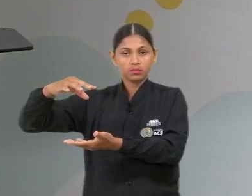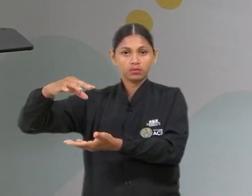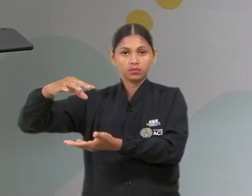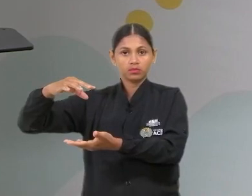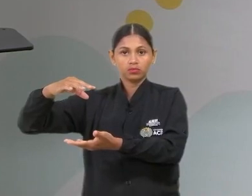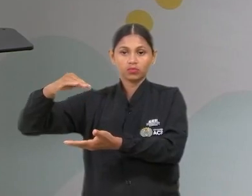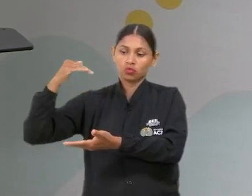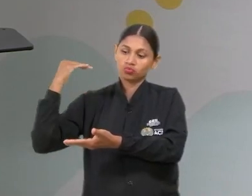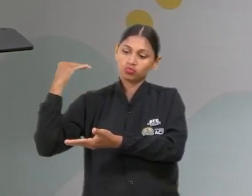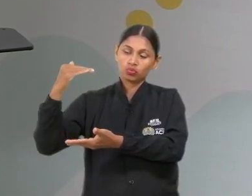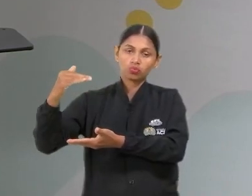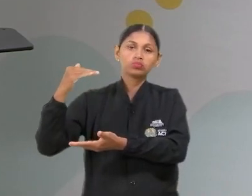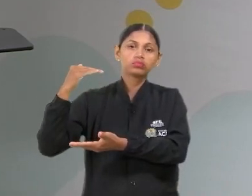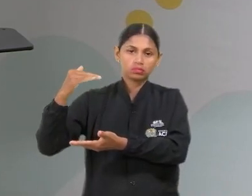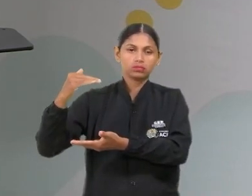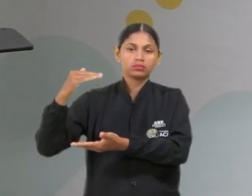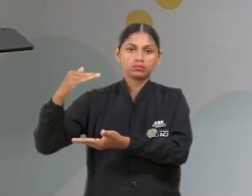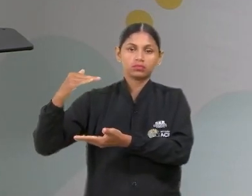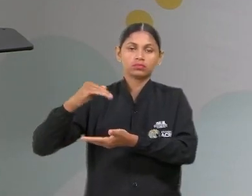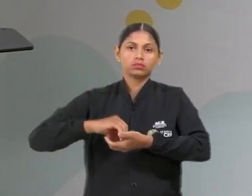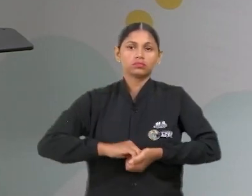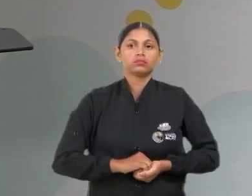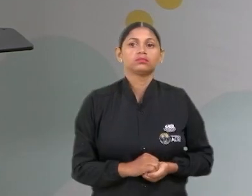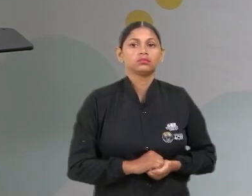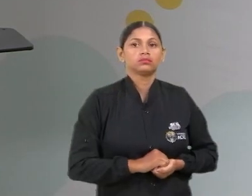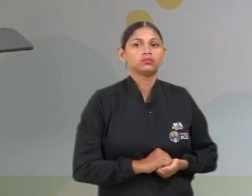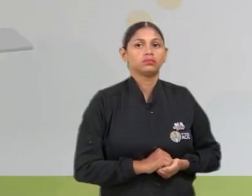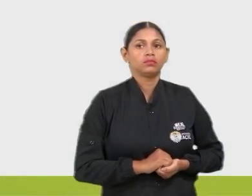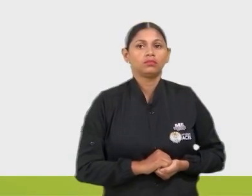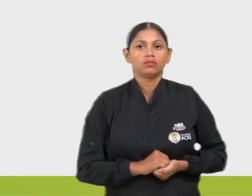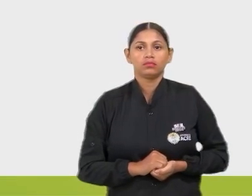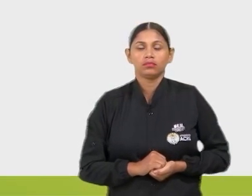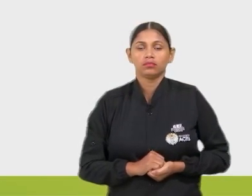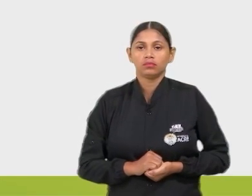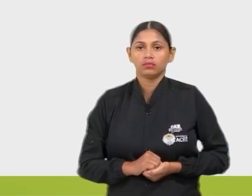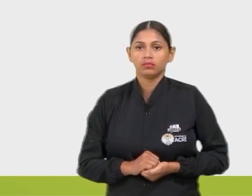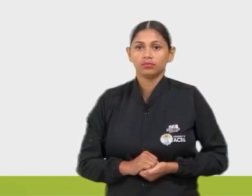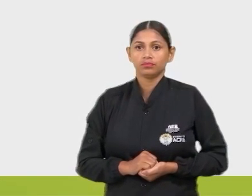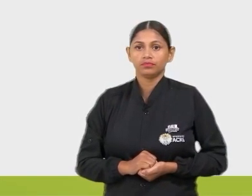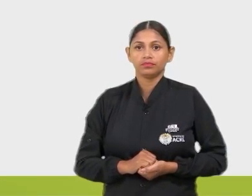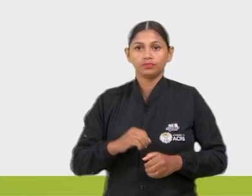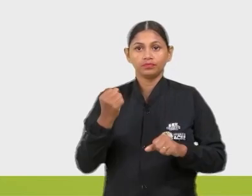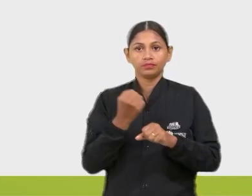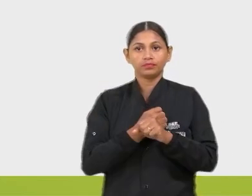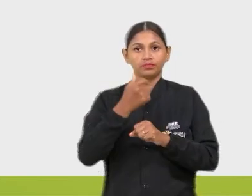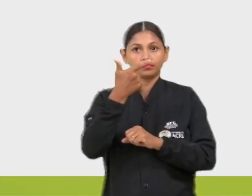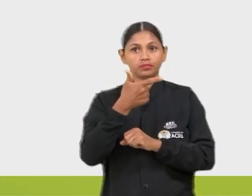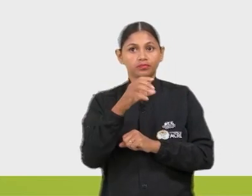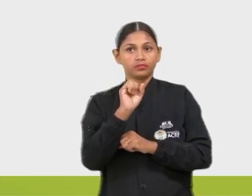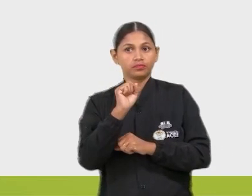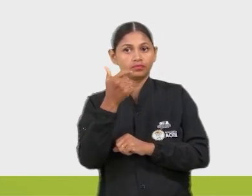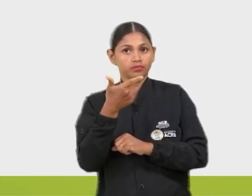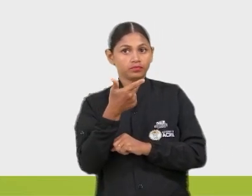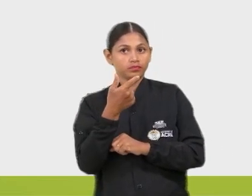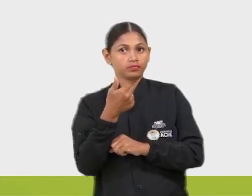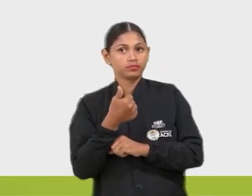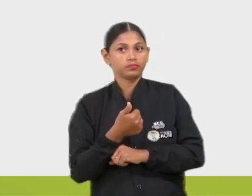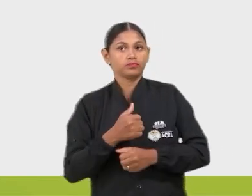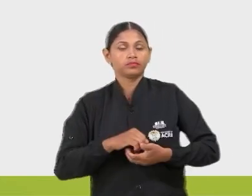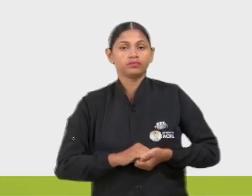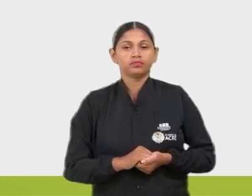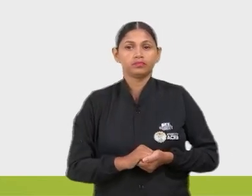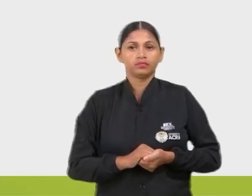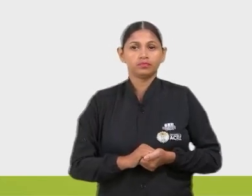o tronco de pirâmide, tá bom? Vamos ao problema. Ano 2021, bem recente aí, ó. Uma das